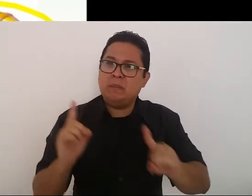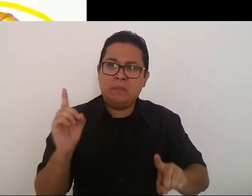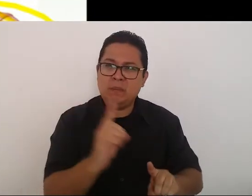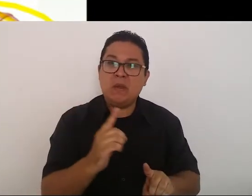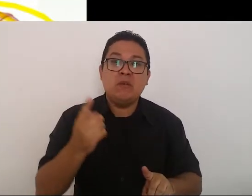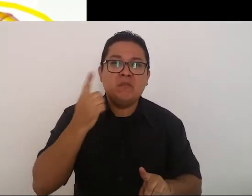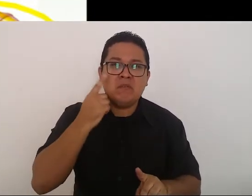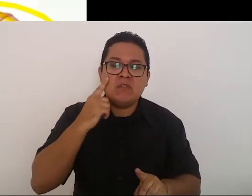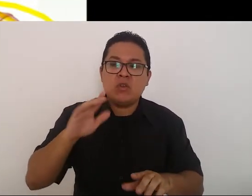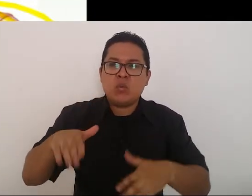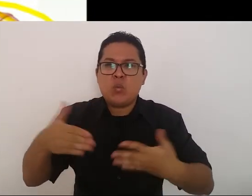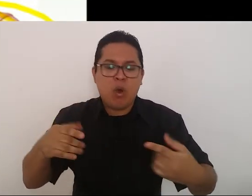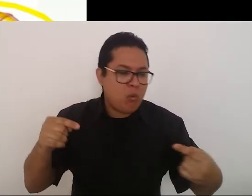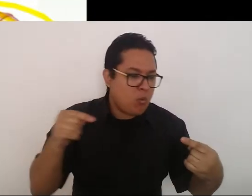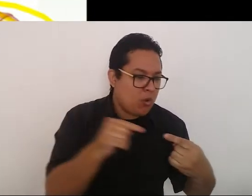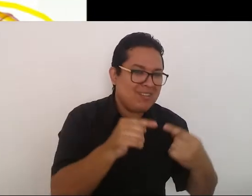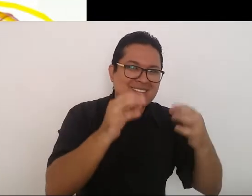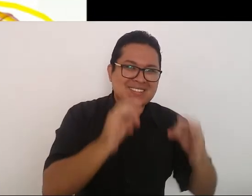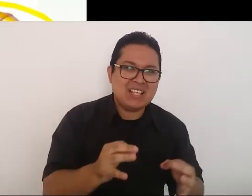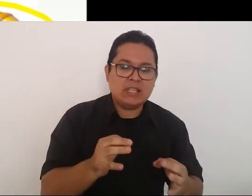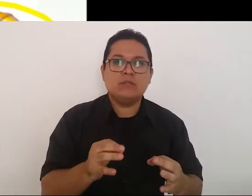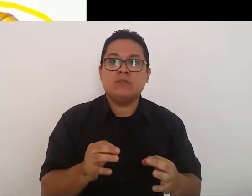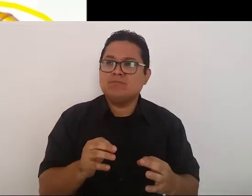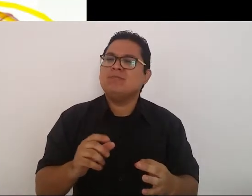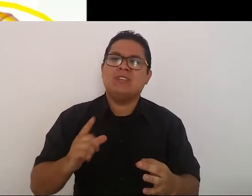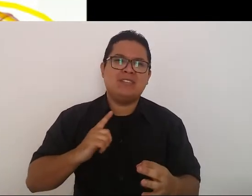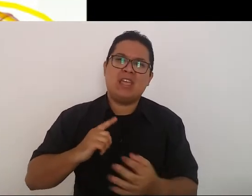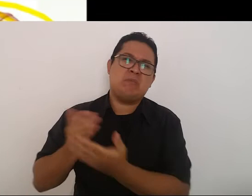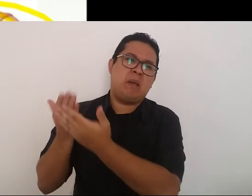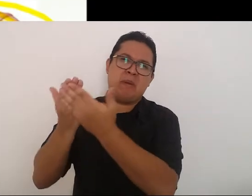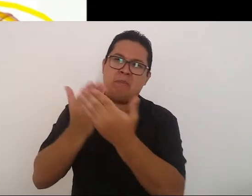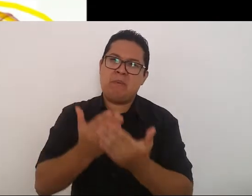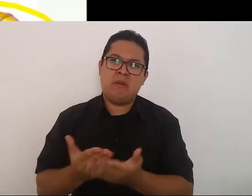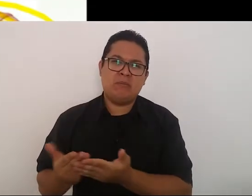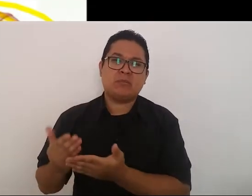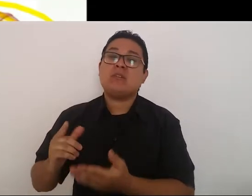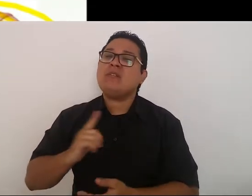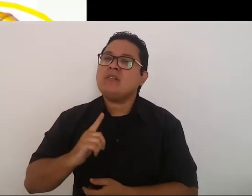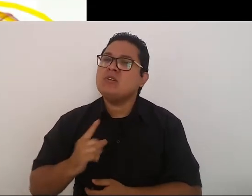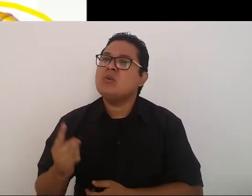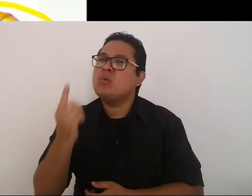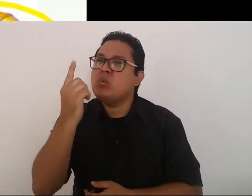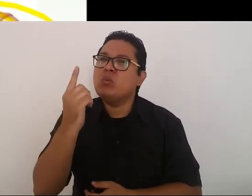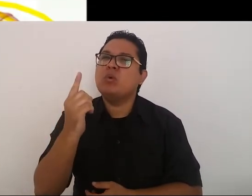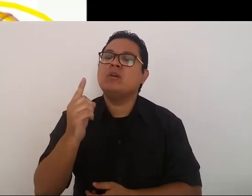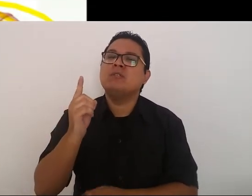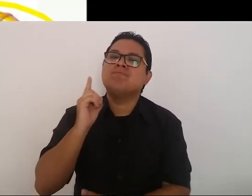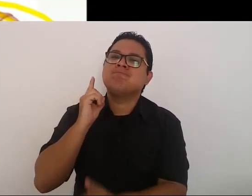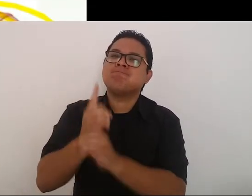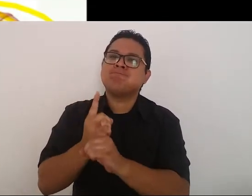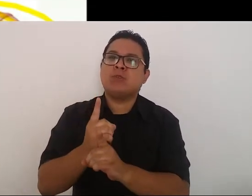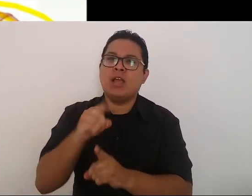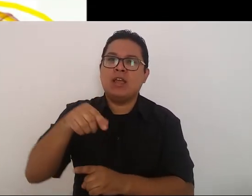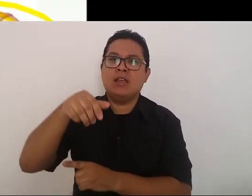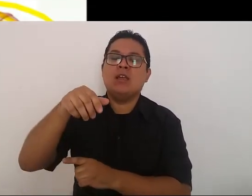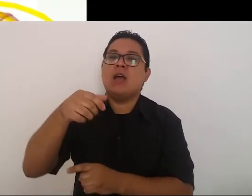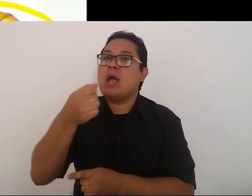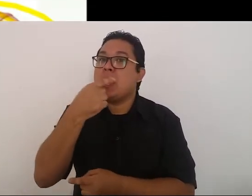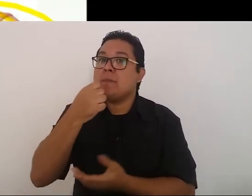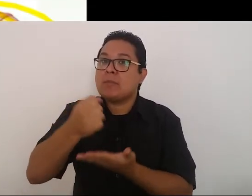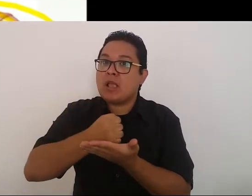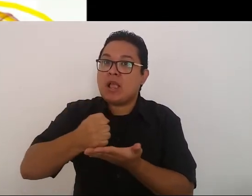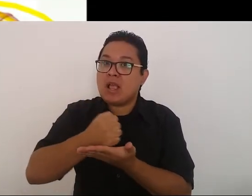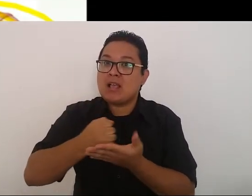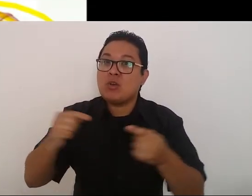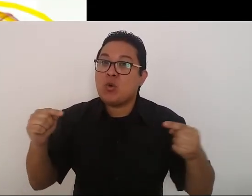testando, fazendo estudos clínicos. Aí tem aquele medicamento para a malária, que tem tido alguns resultados,